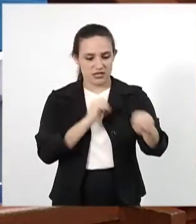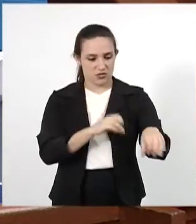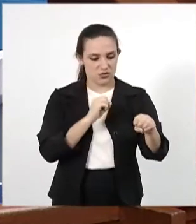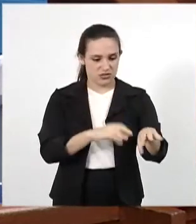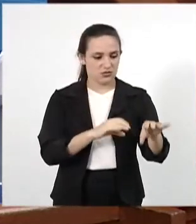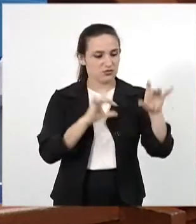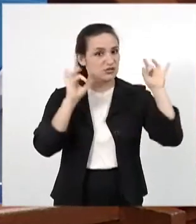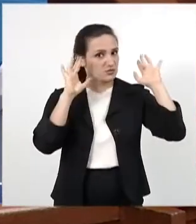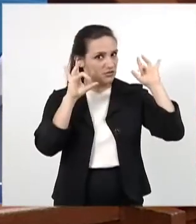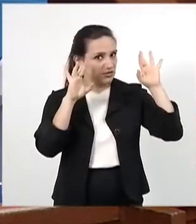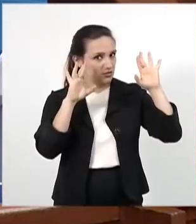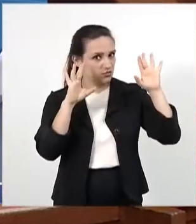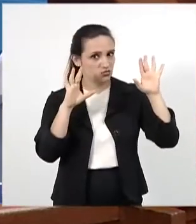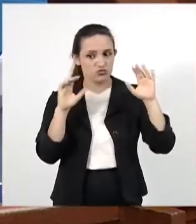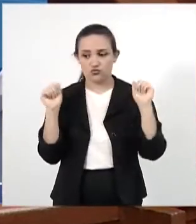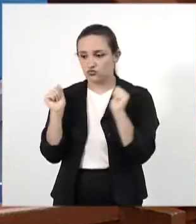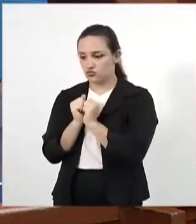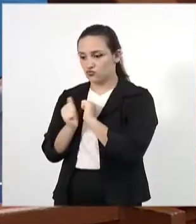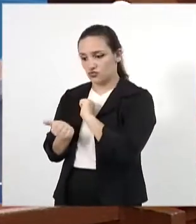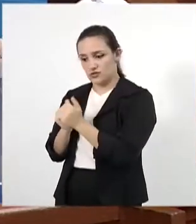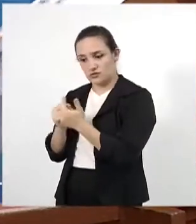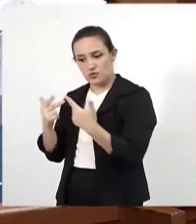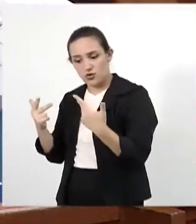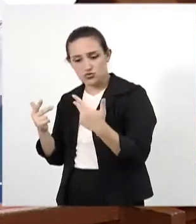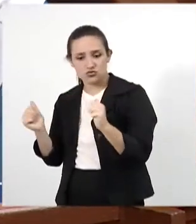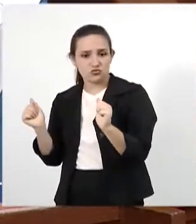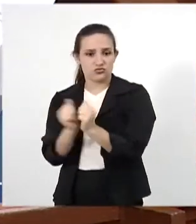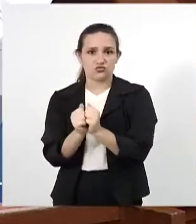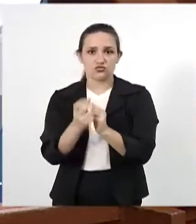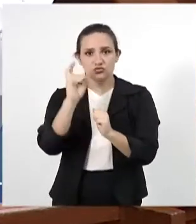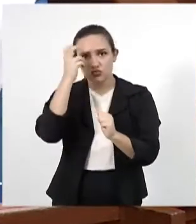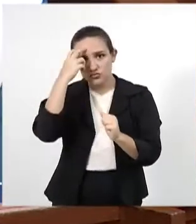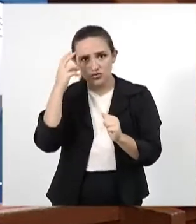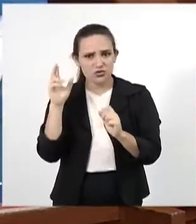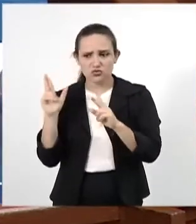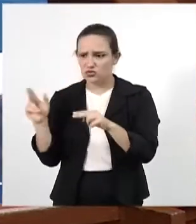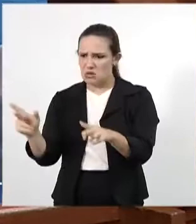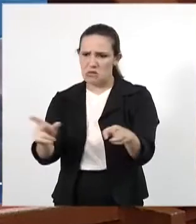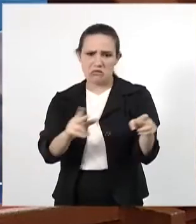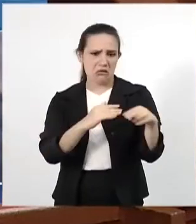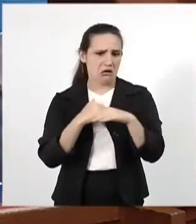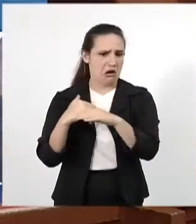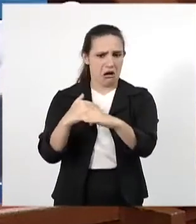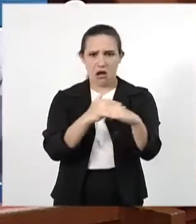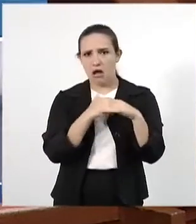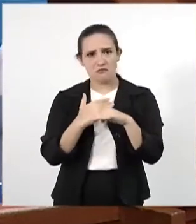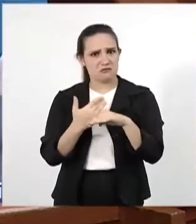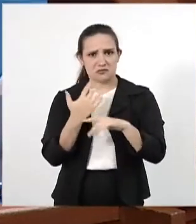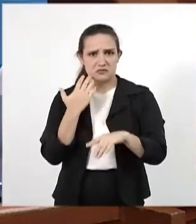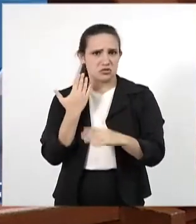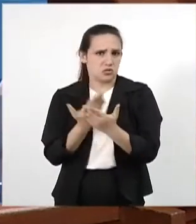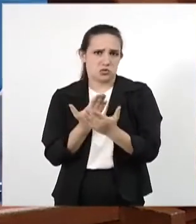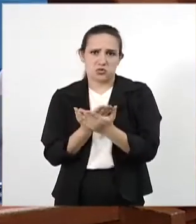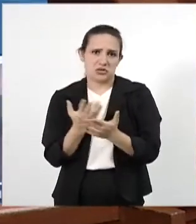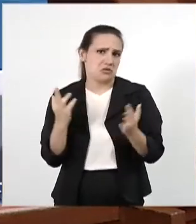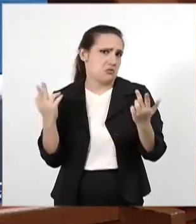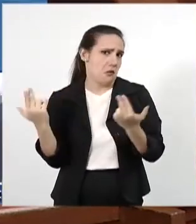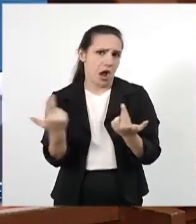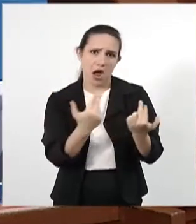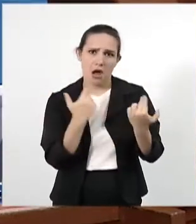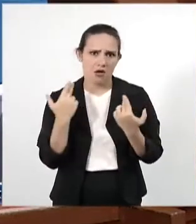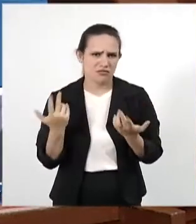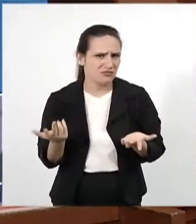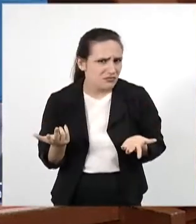educação, o esporte e a cultura na mesma situação, de forma que nós podemos ter, por exemplo,